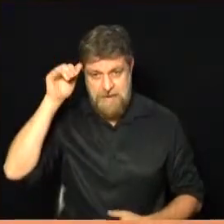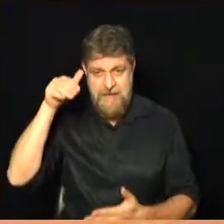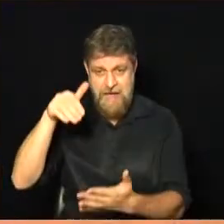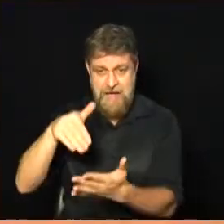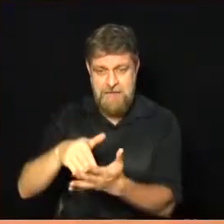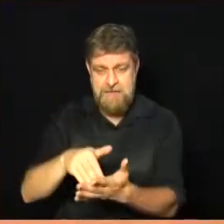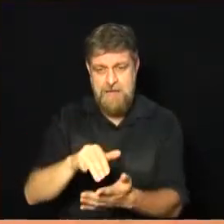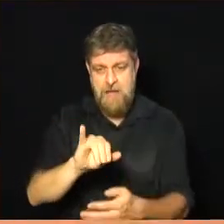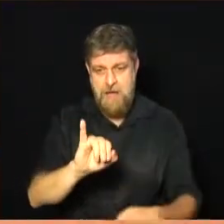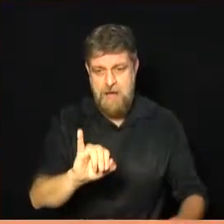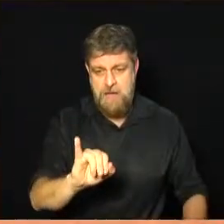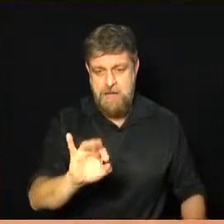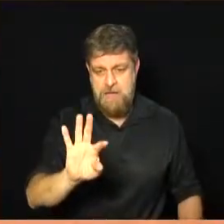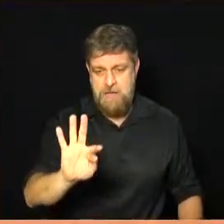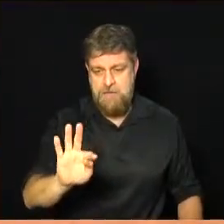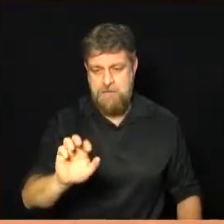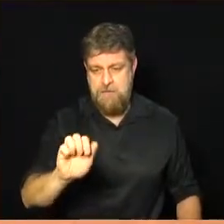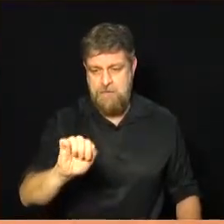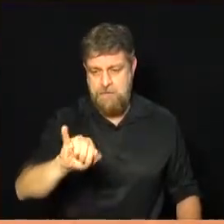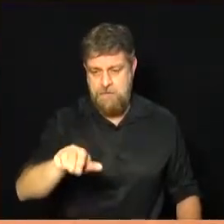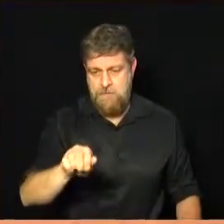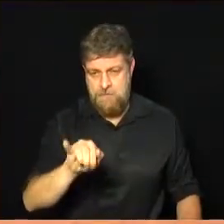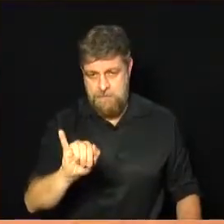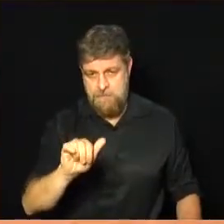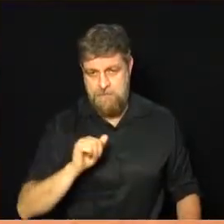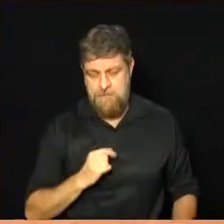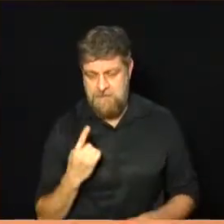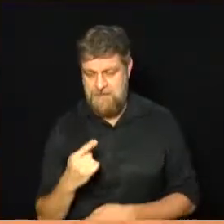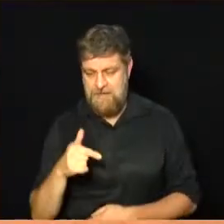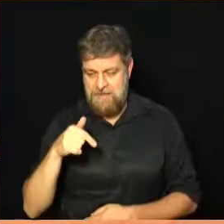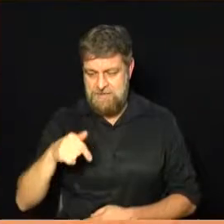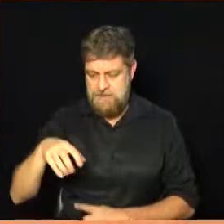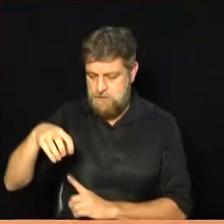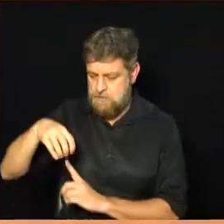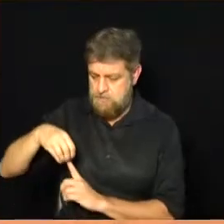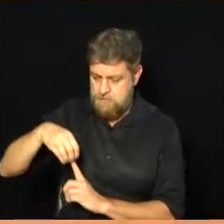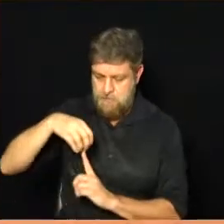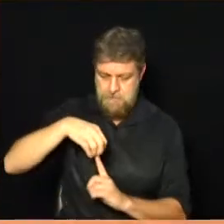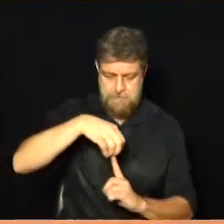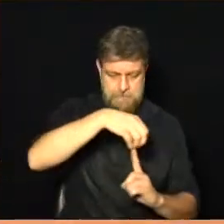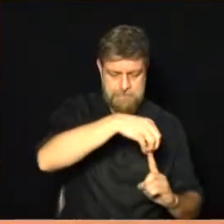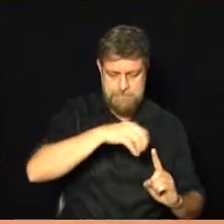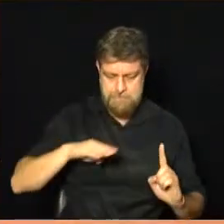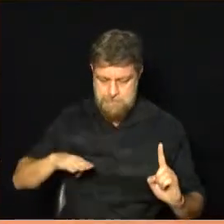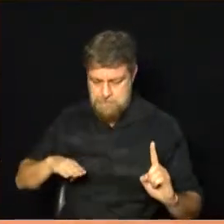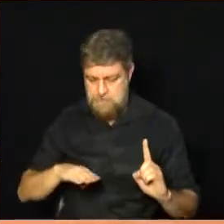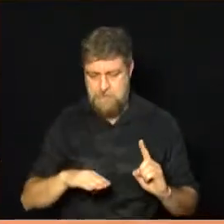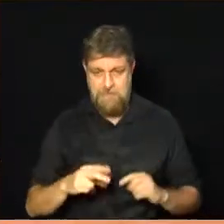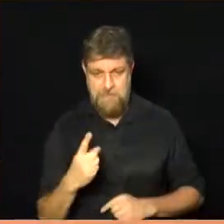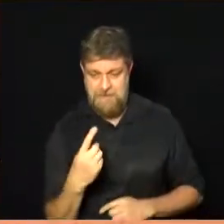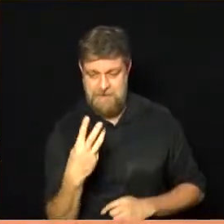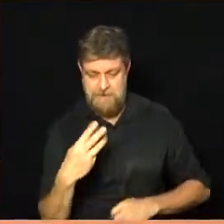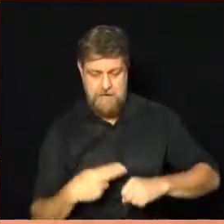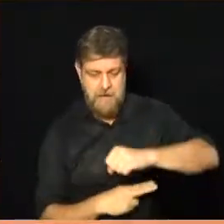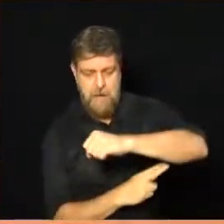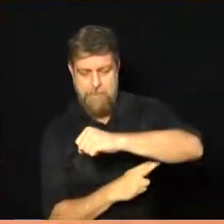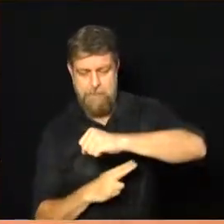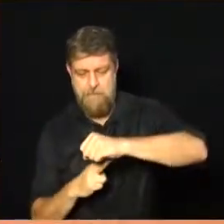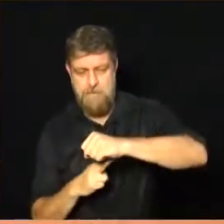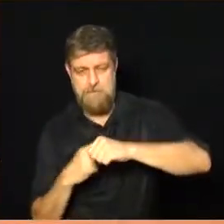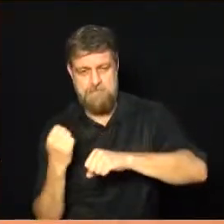são 17 estações de transferências, 3 terminais, 13 pontes e viadutos, obras de